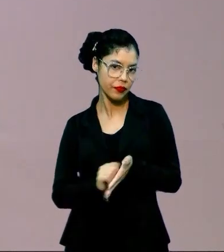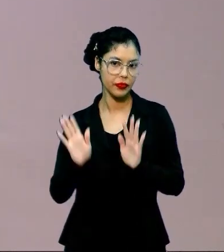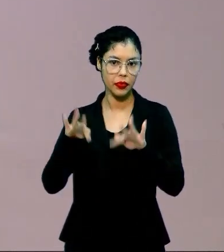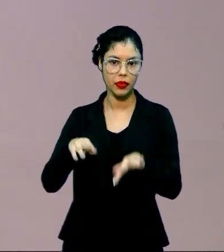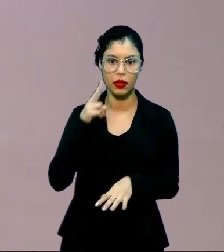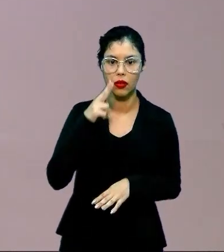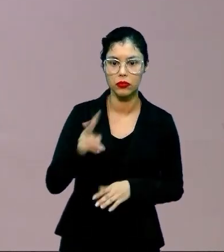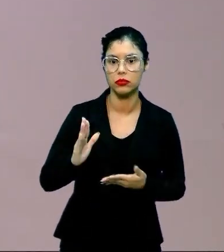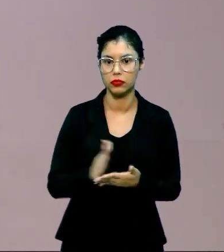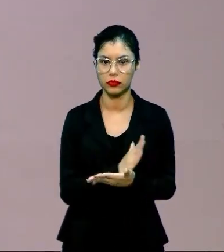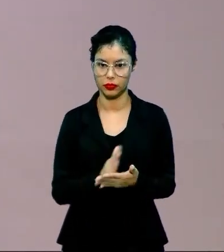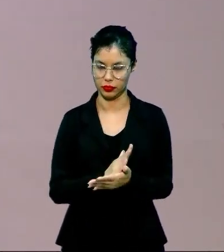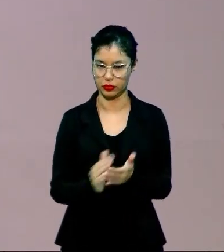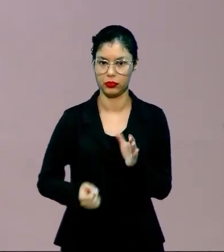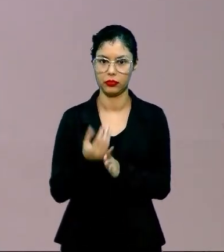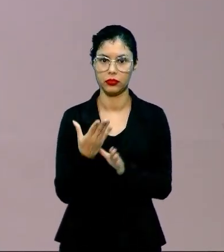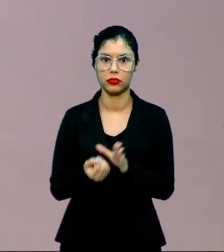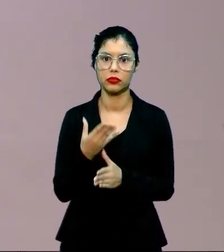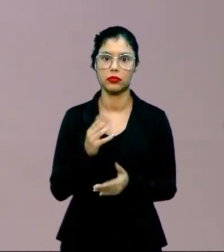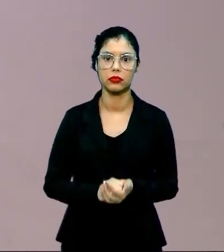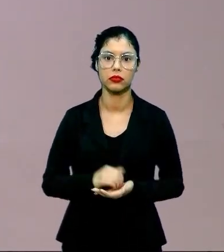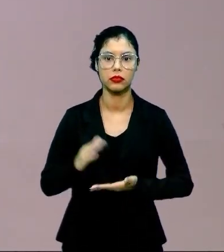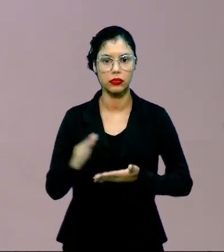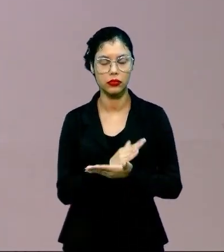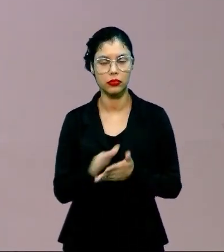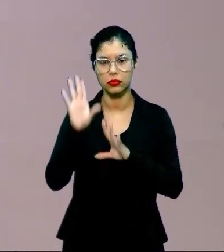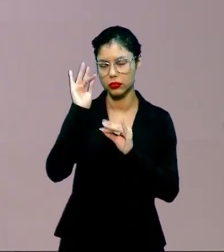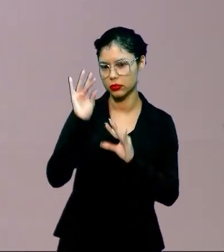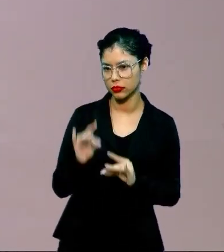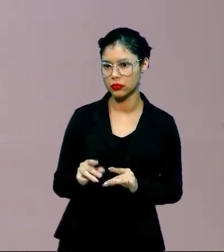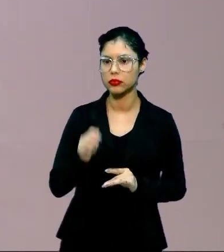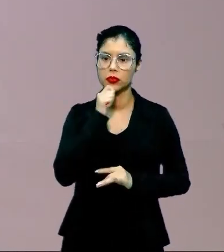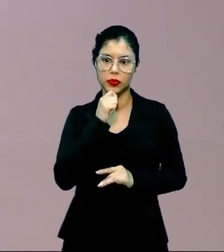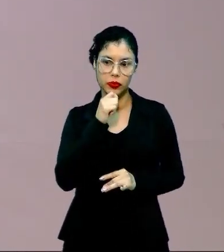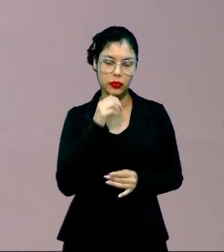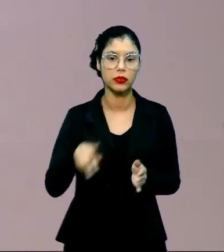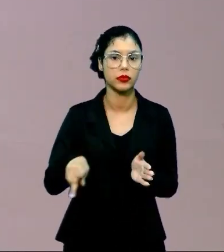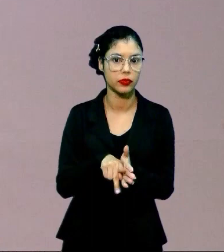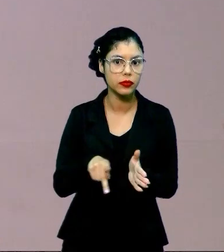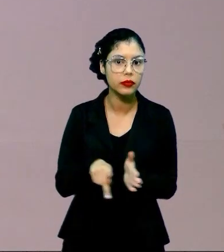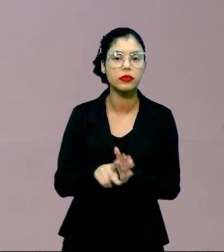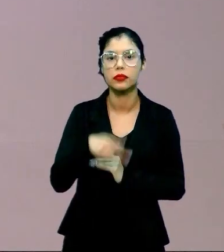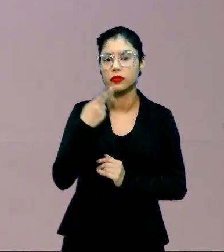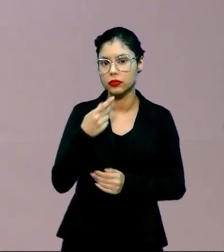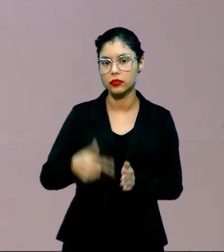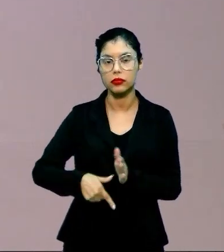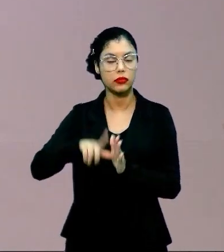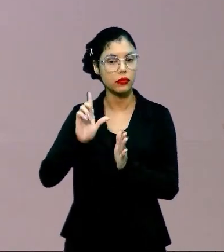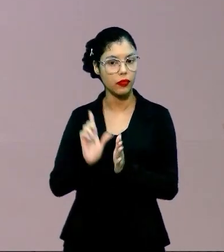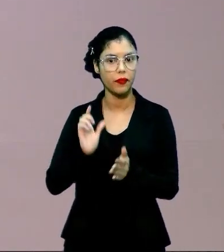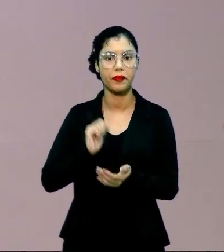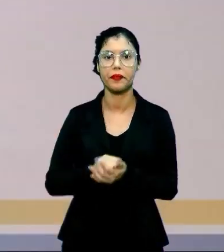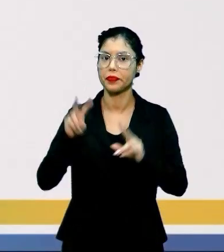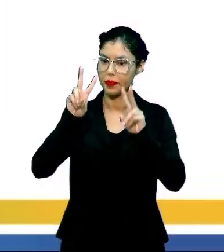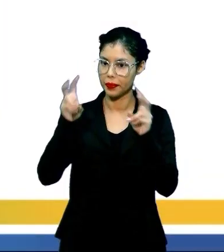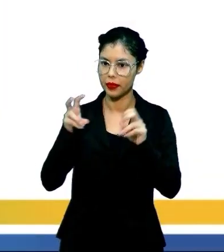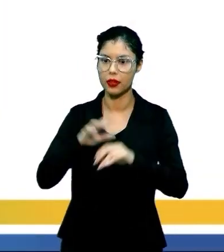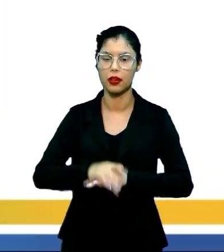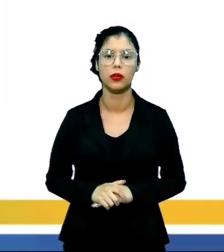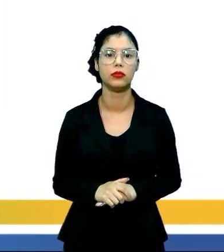nós veremos algumas produções dele e alguns aspectos aqui relatados ou falados anteriormente serão